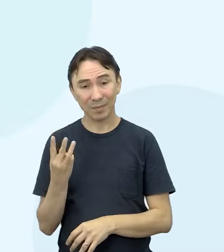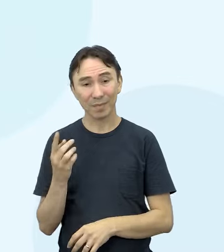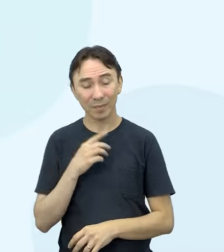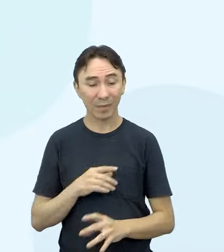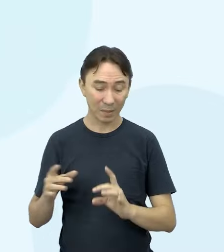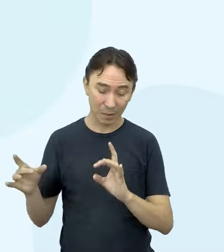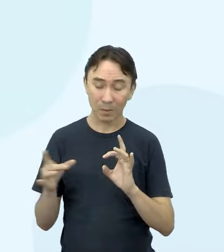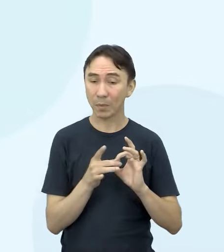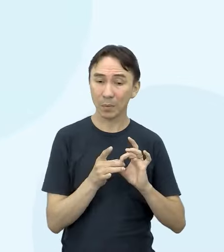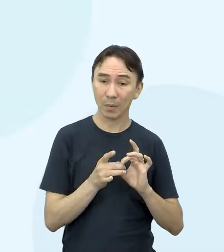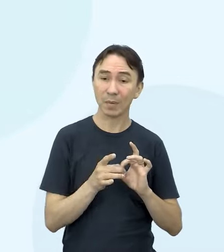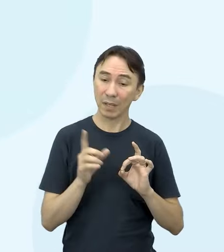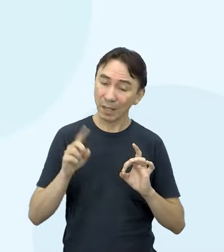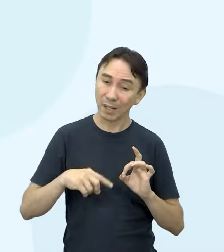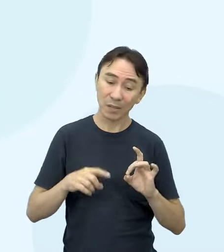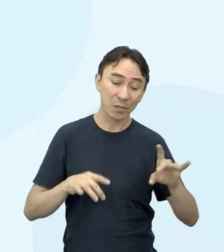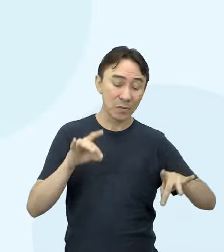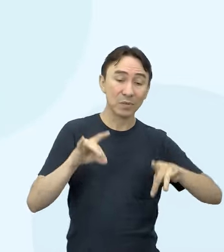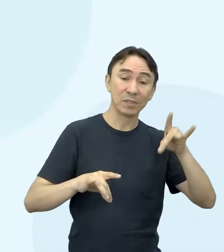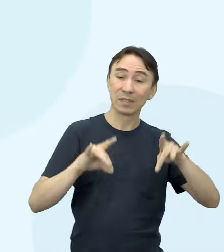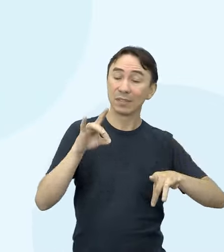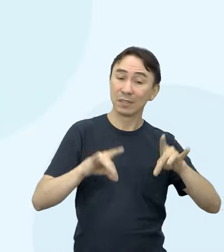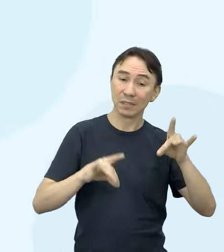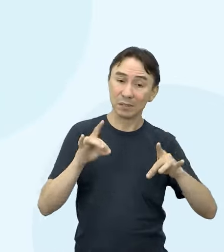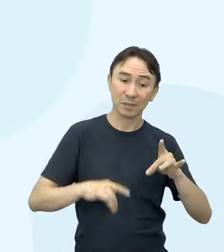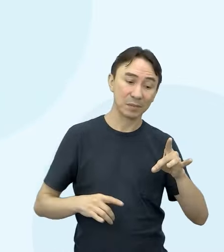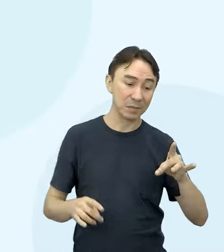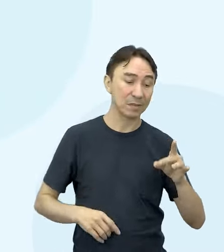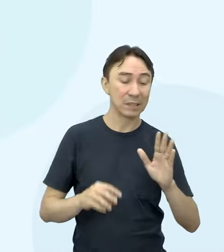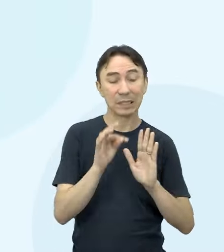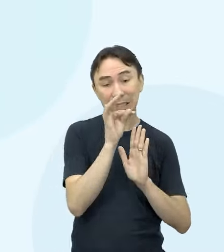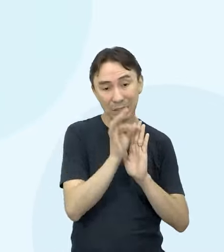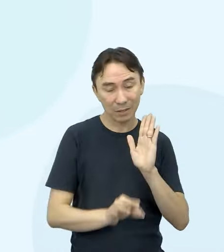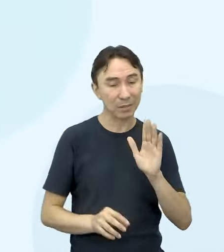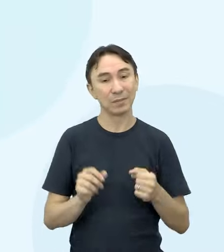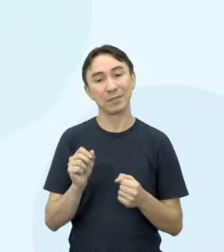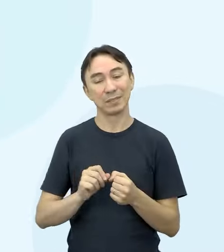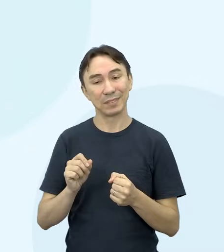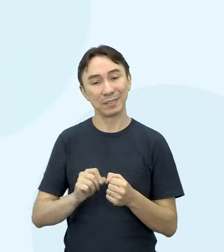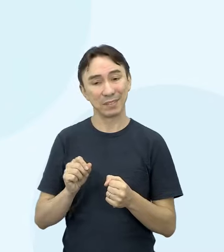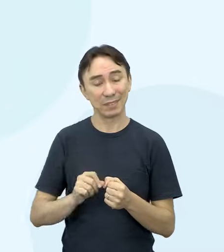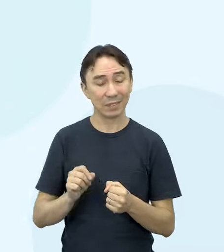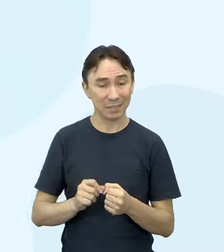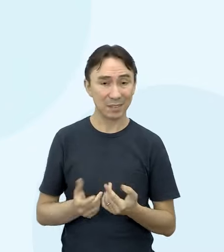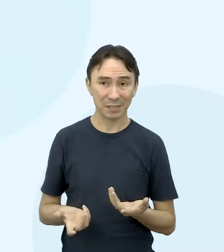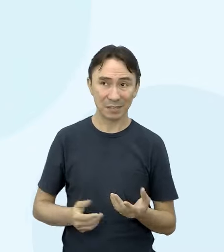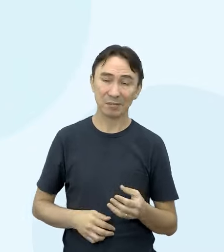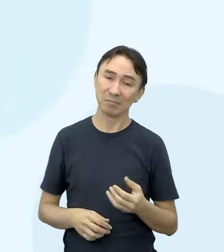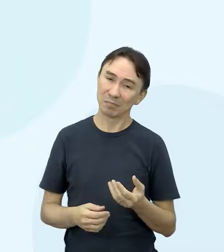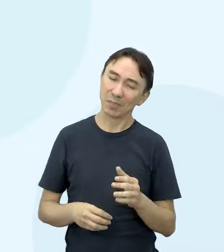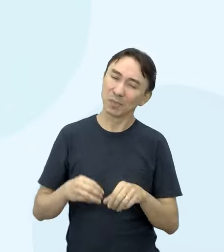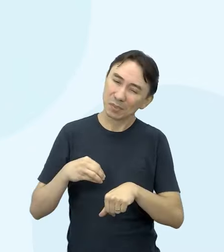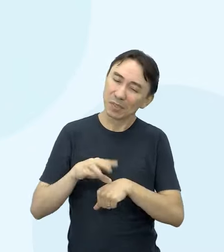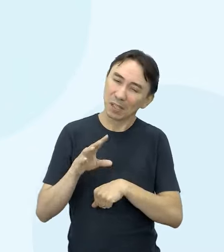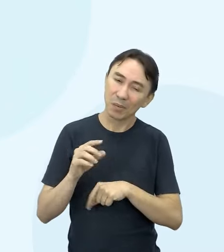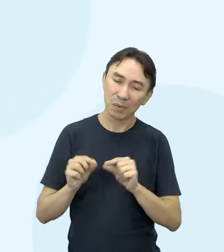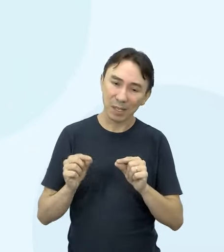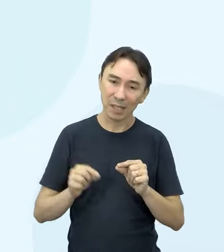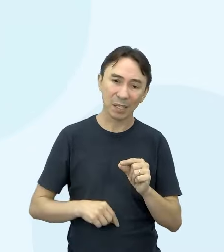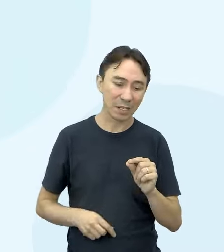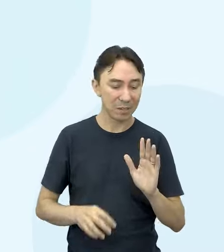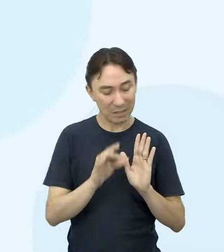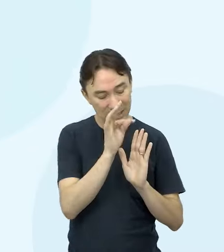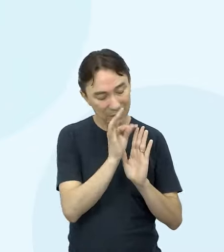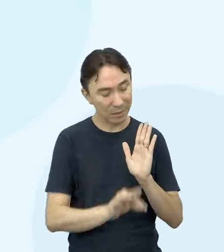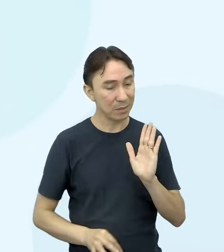da oficina de produção textual. E aí a sugestão, né, é que seja a produção de um texto jornalístico. Né?